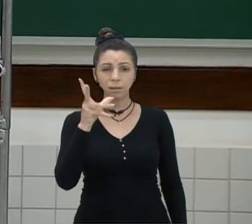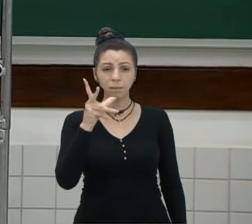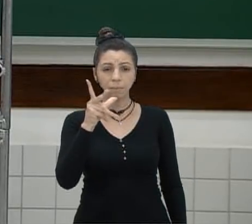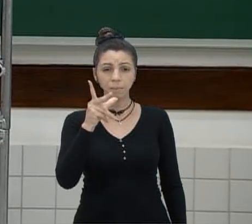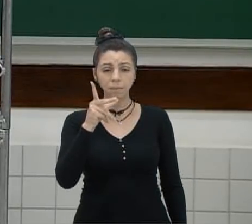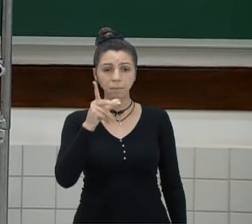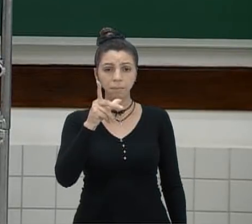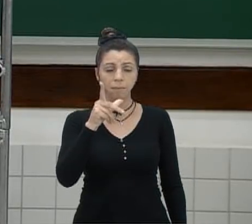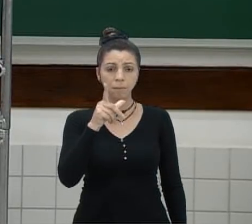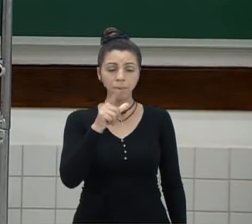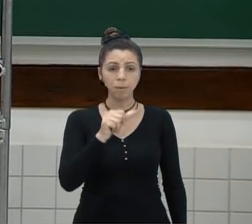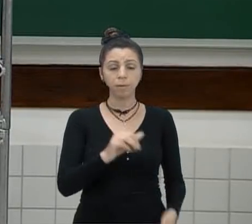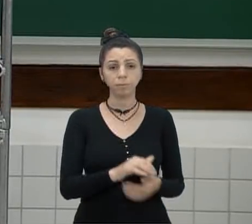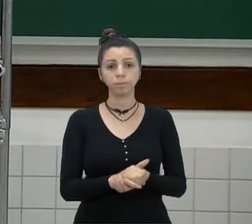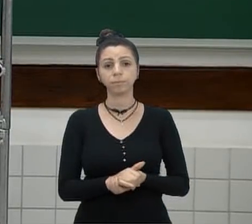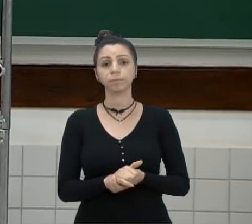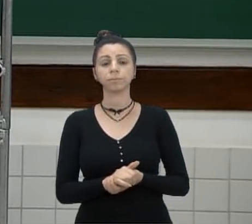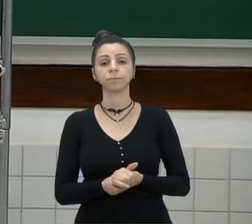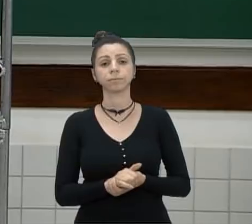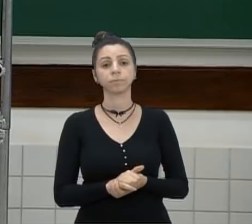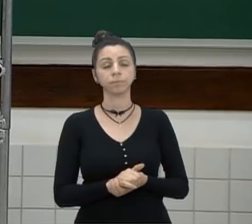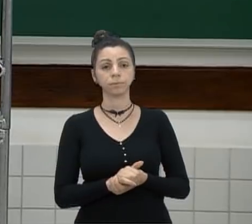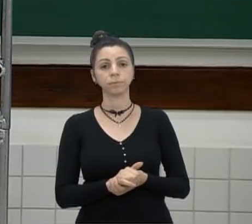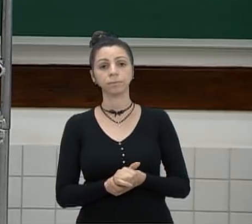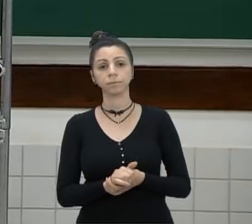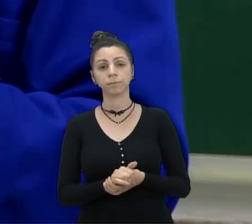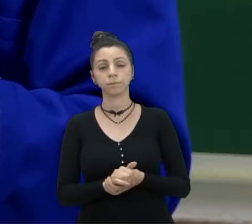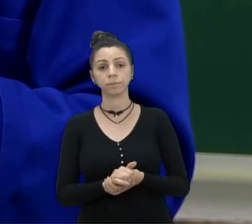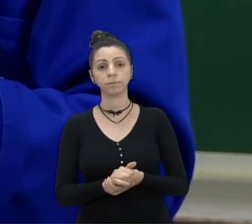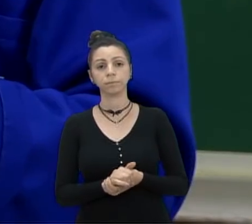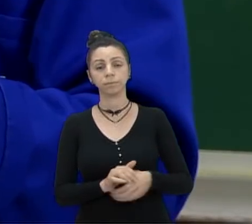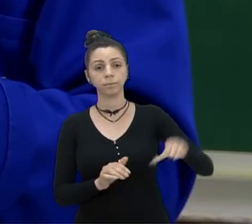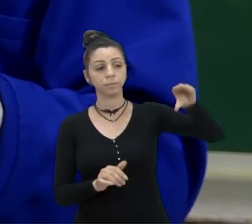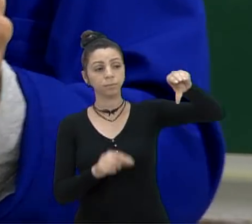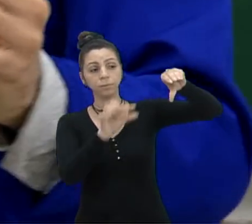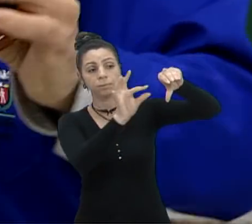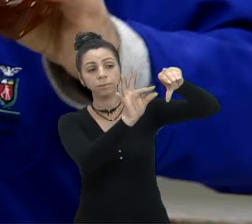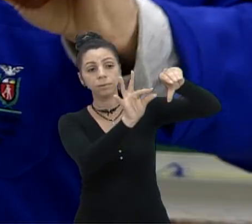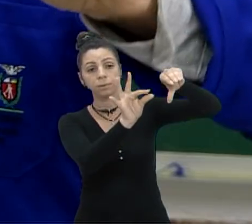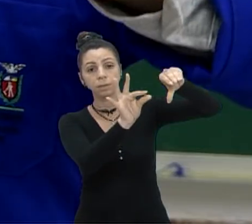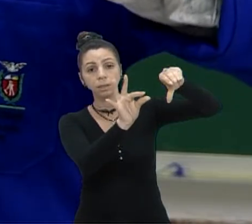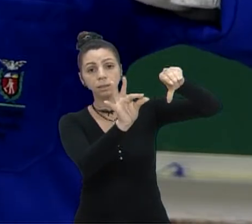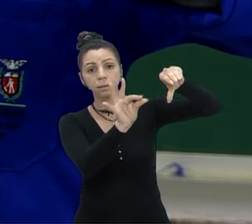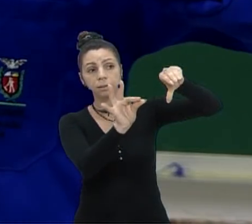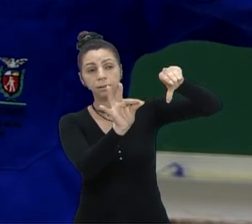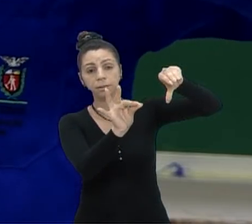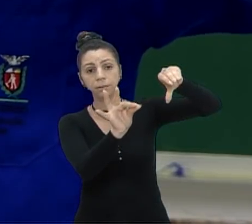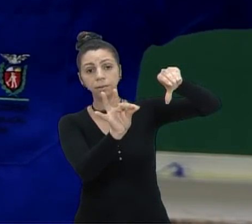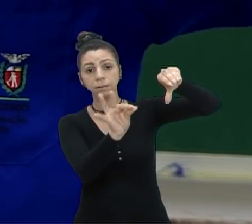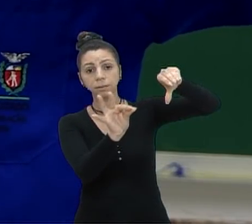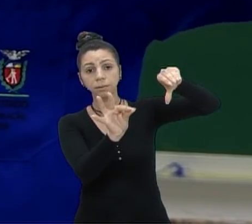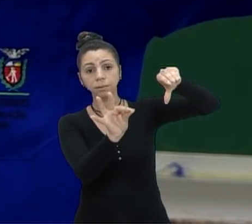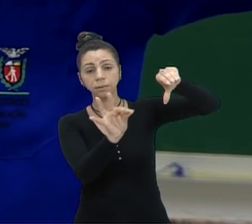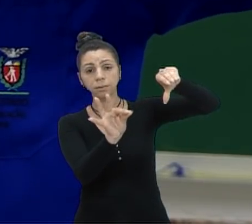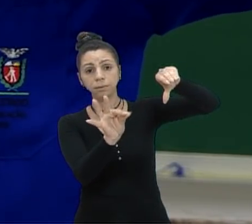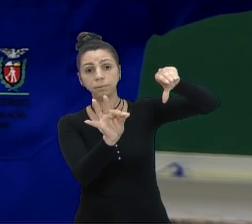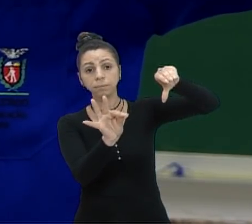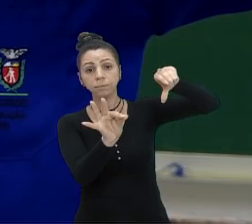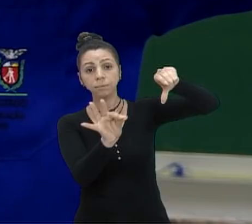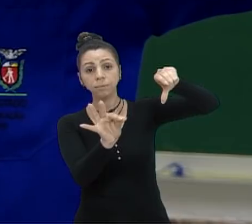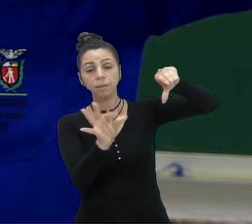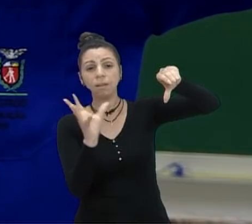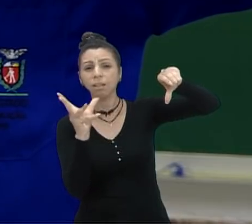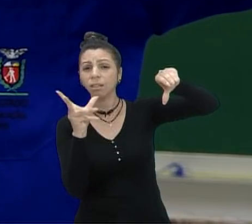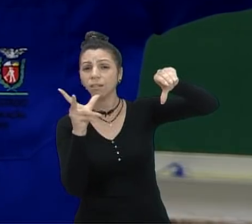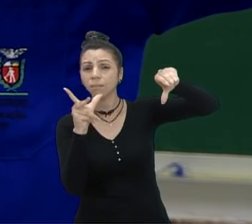para descer nas paredes, por exemplo, da garrafinha que ele contém. Perceberam como ele demora para sair